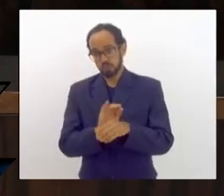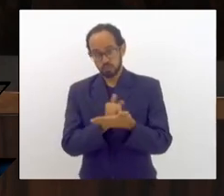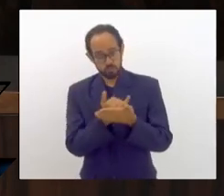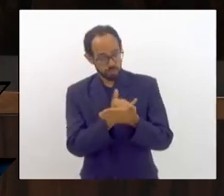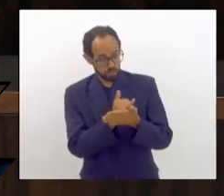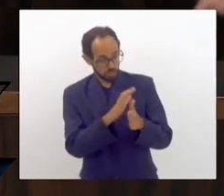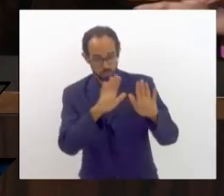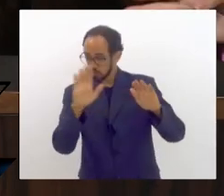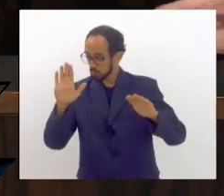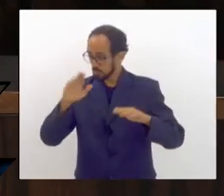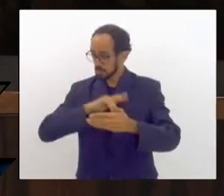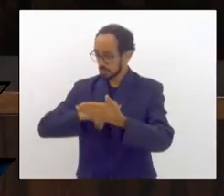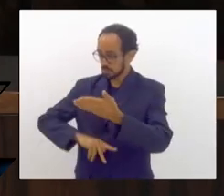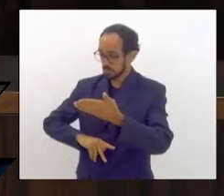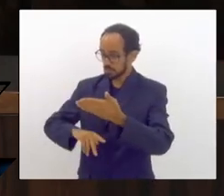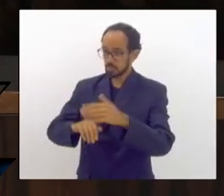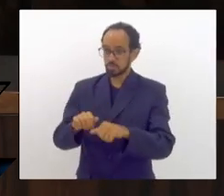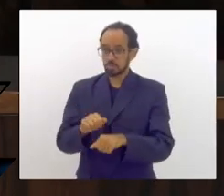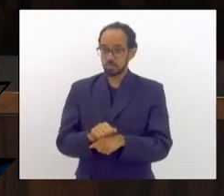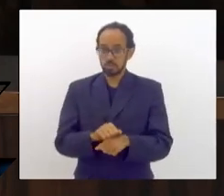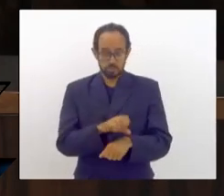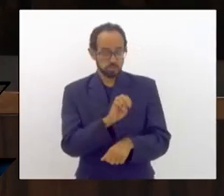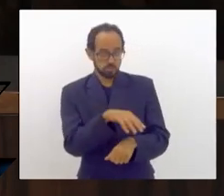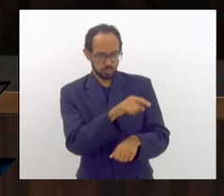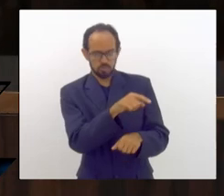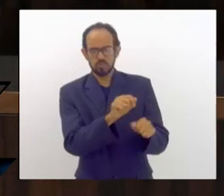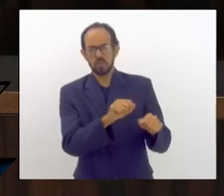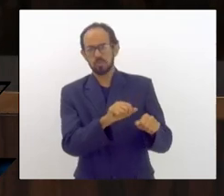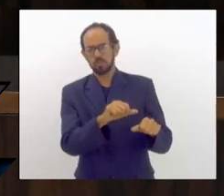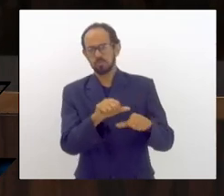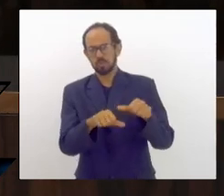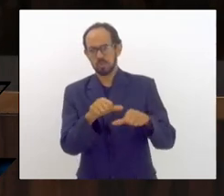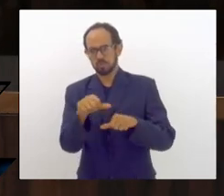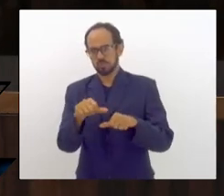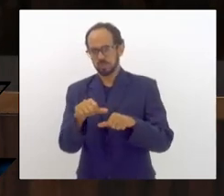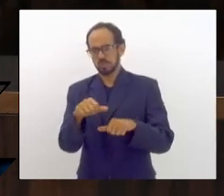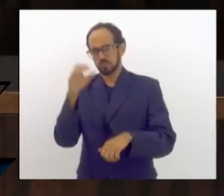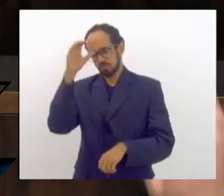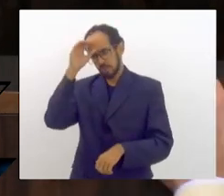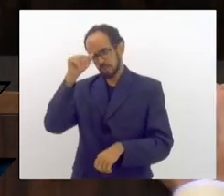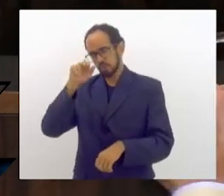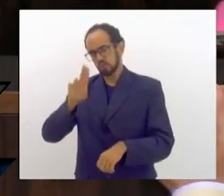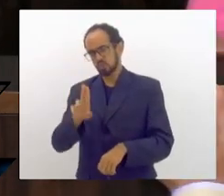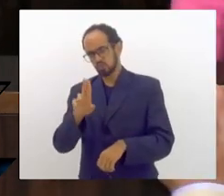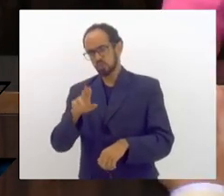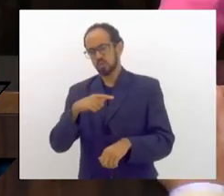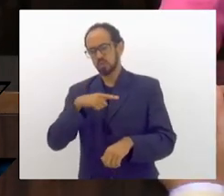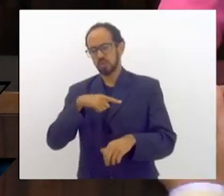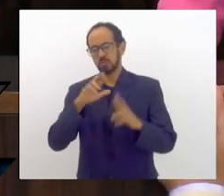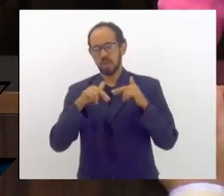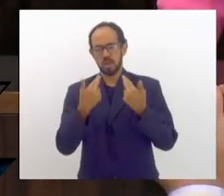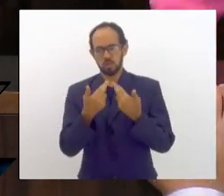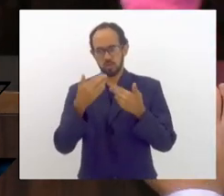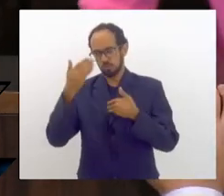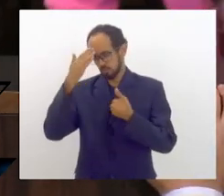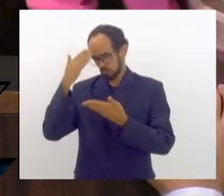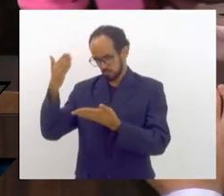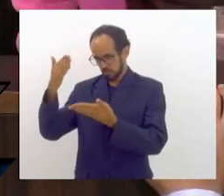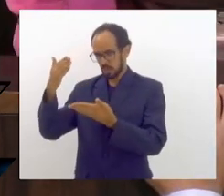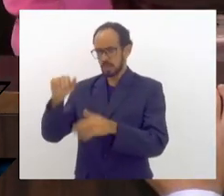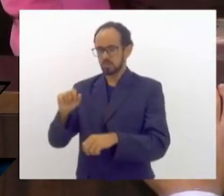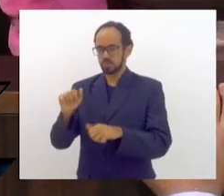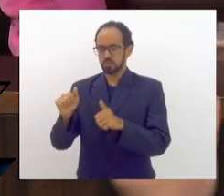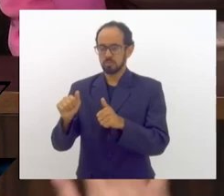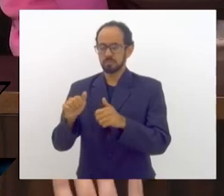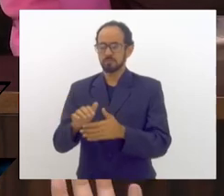tá. Professor, posso passar, professor, porque eu tenho uma reunião? Sim. Tá? Muito obrigado, tá? Nada,